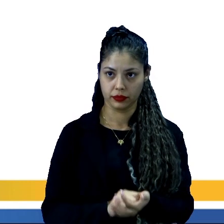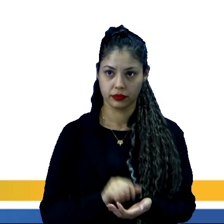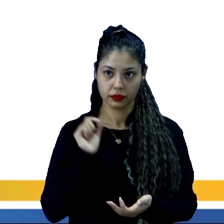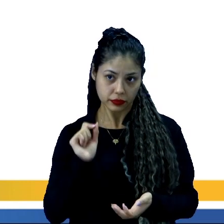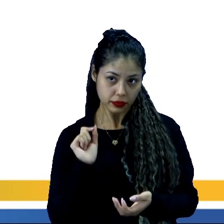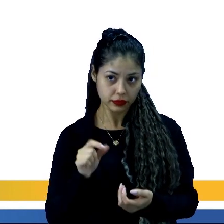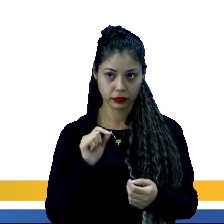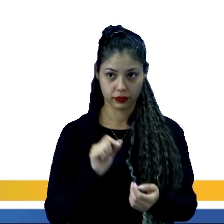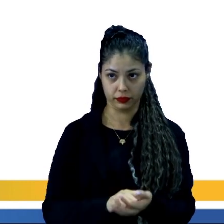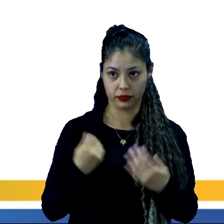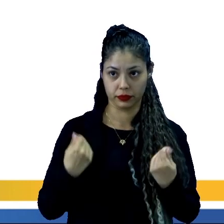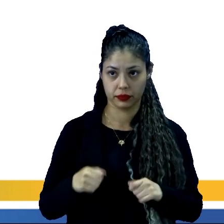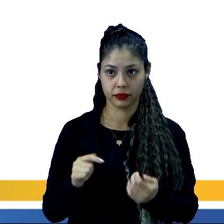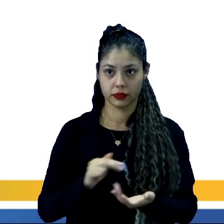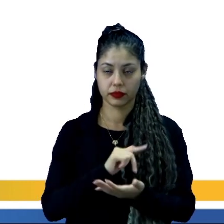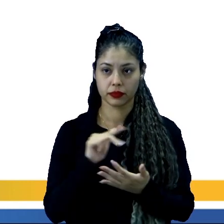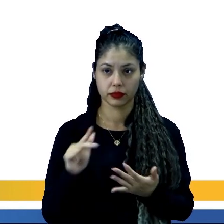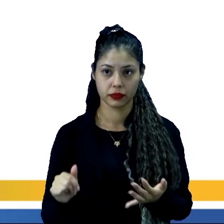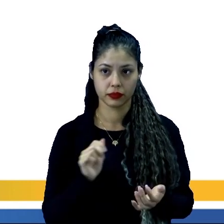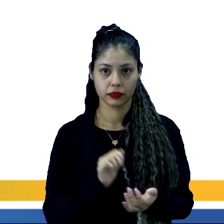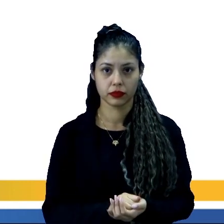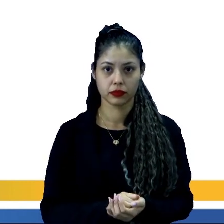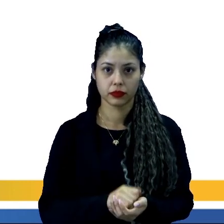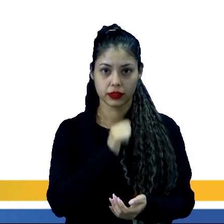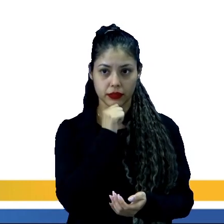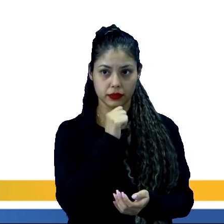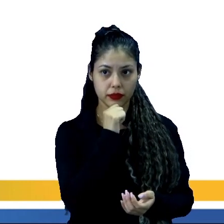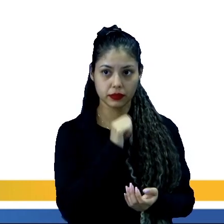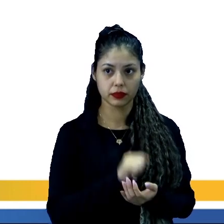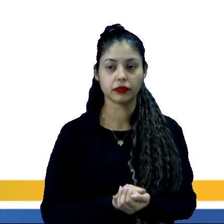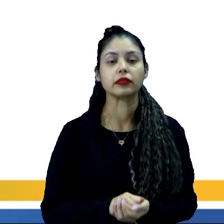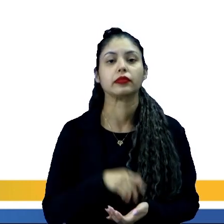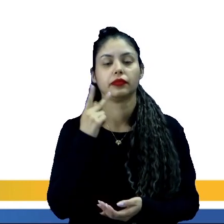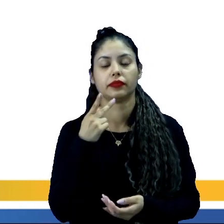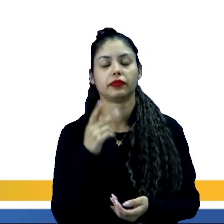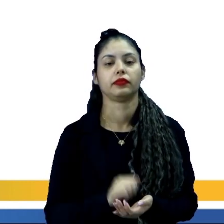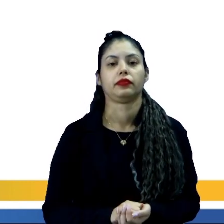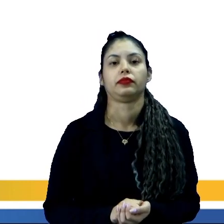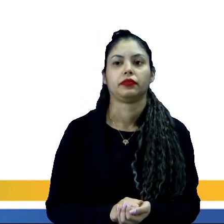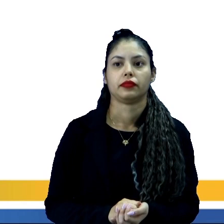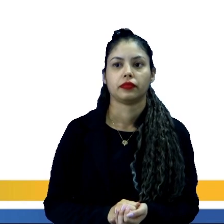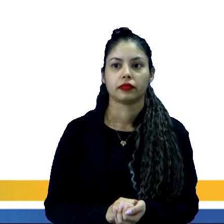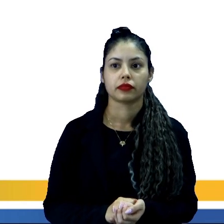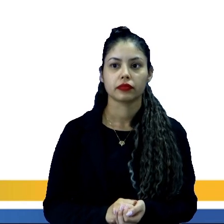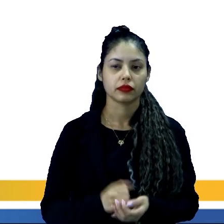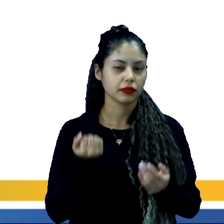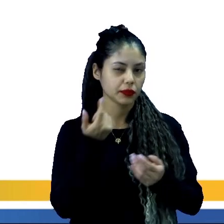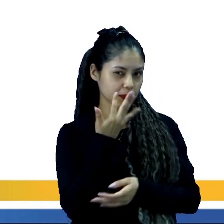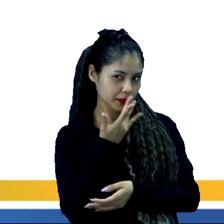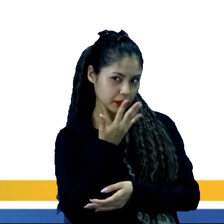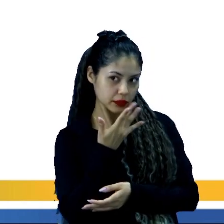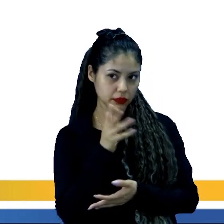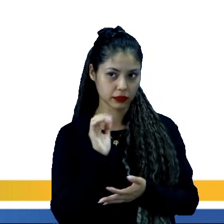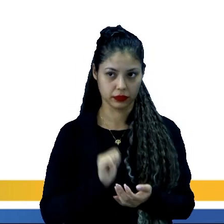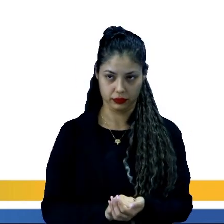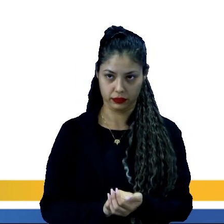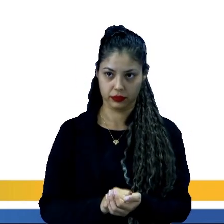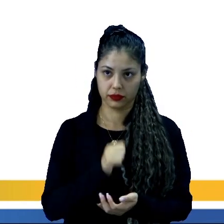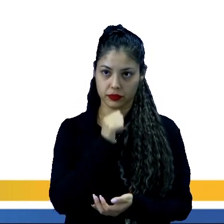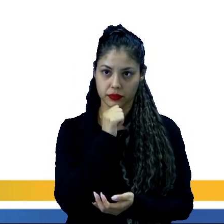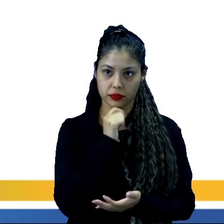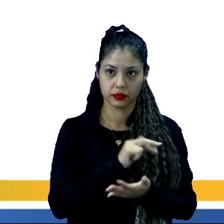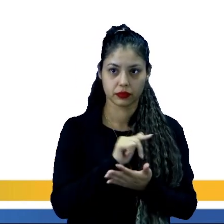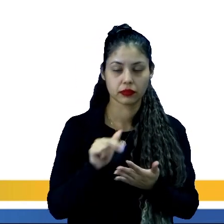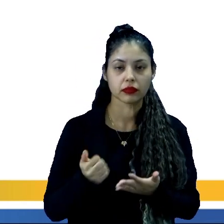é que a gente precisa o quê? De variedade, né? Então, todo mundo sempre fala muito dessa questão de um prato bem colorido, de ter variedade ali